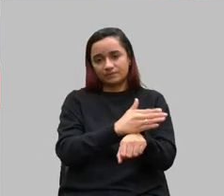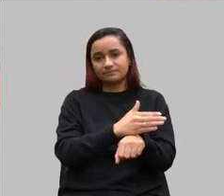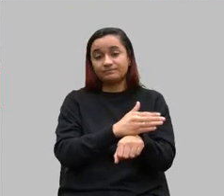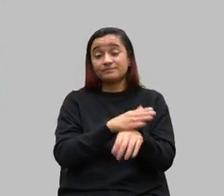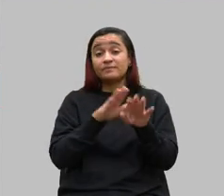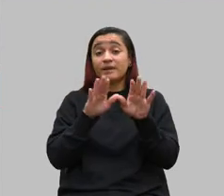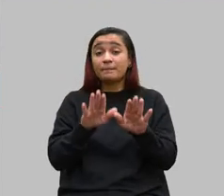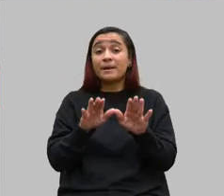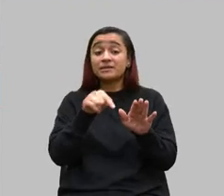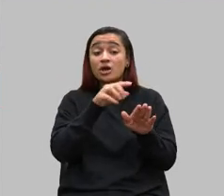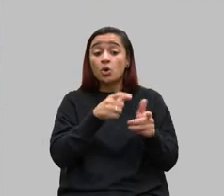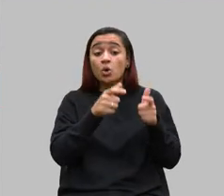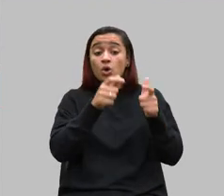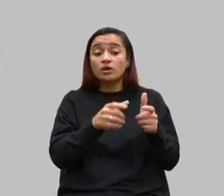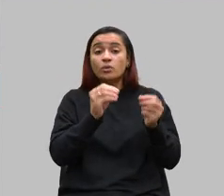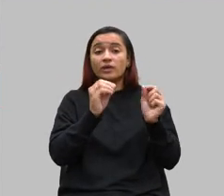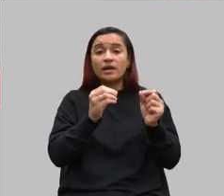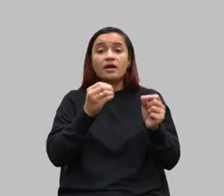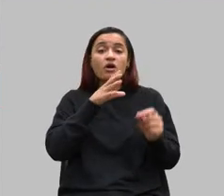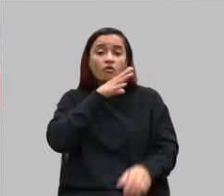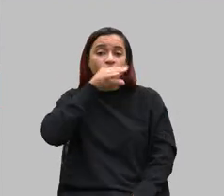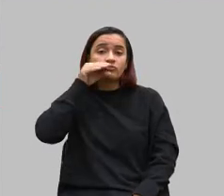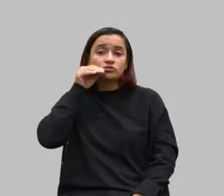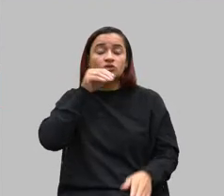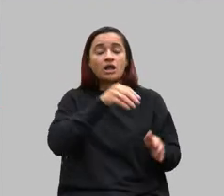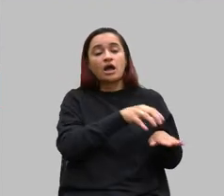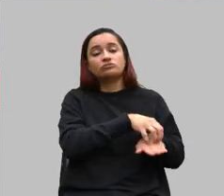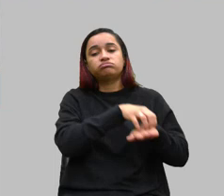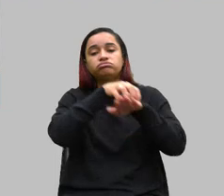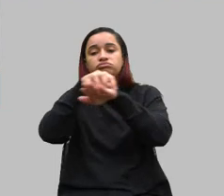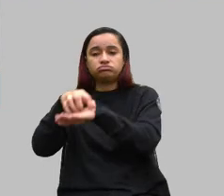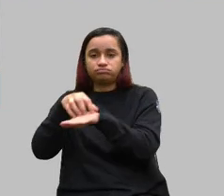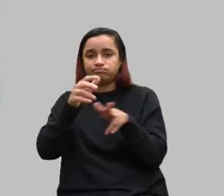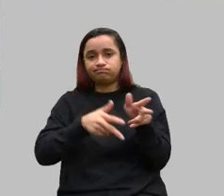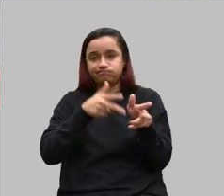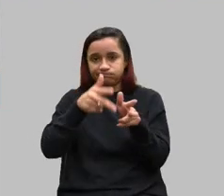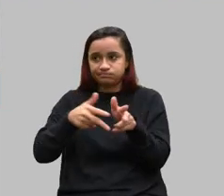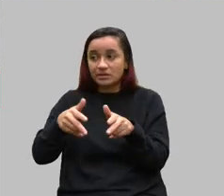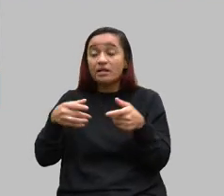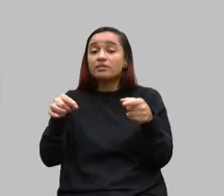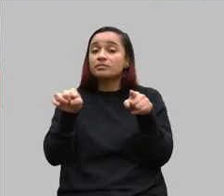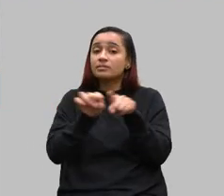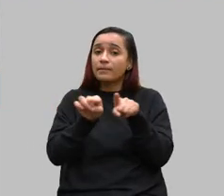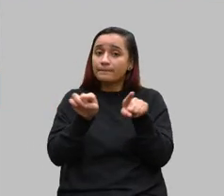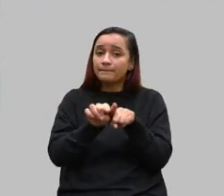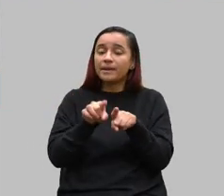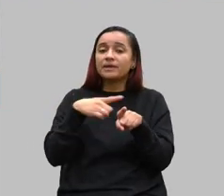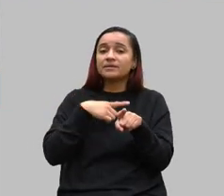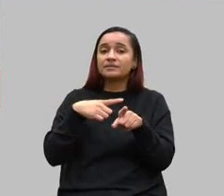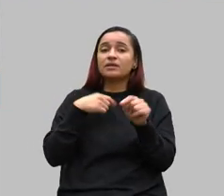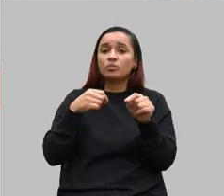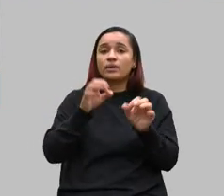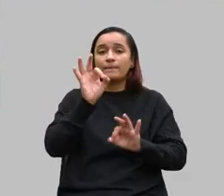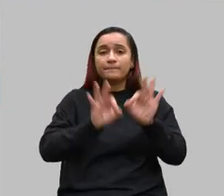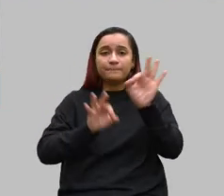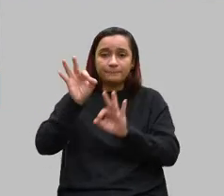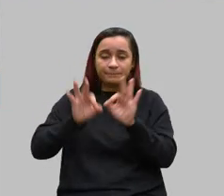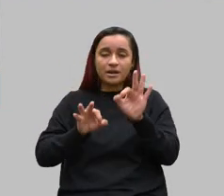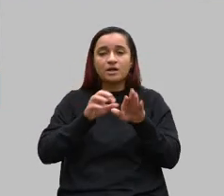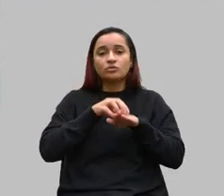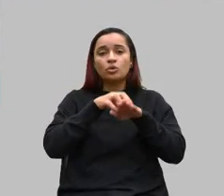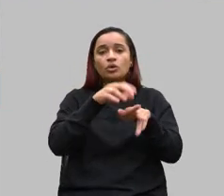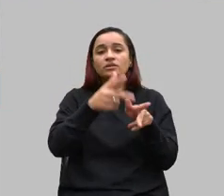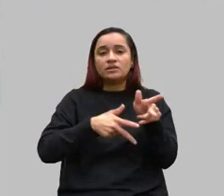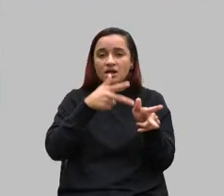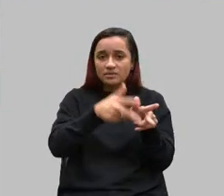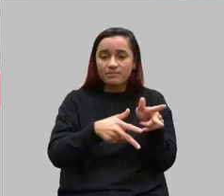transportar seus funcionários até o Distrito Industrial também está contemplado no plano de Transportes Urbanos de Juiz de Fora